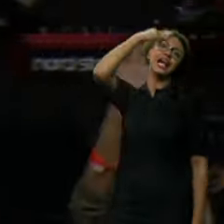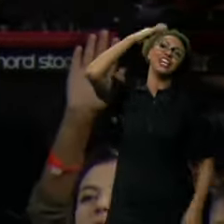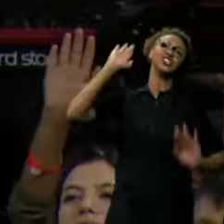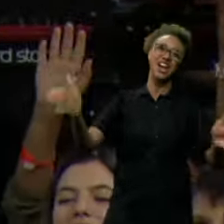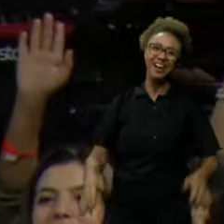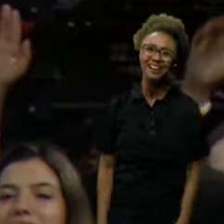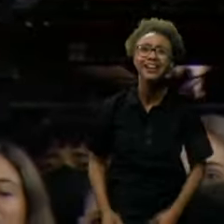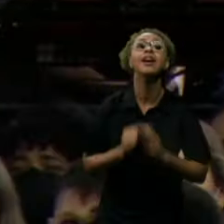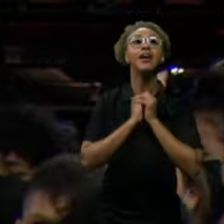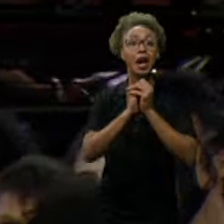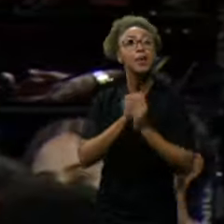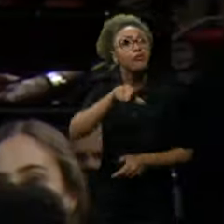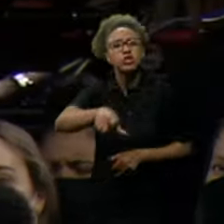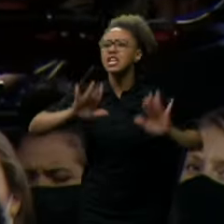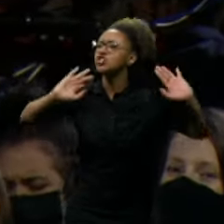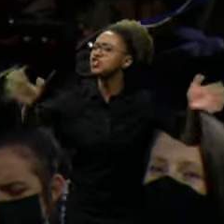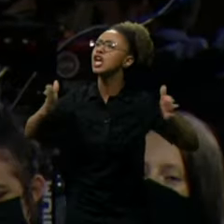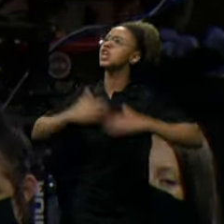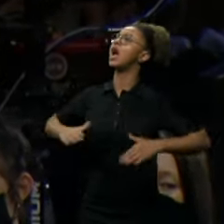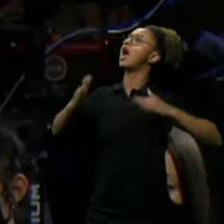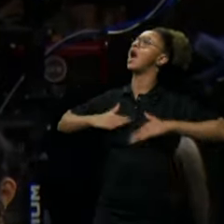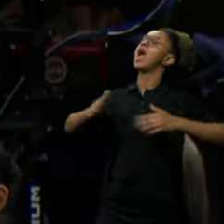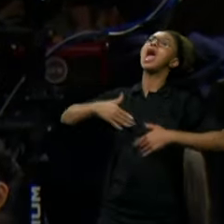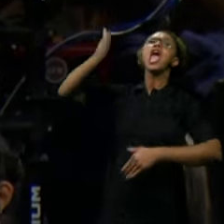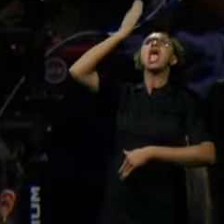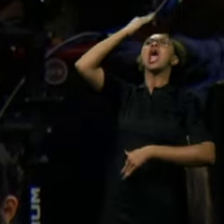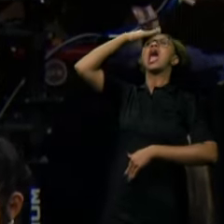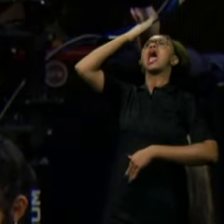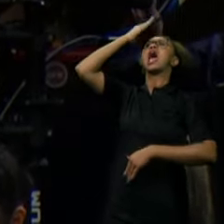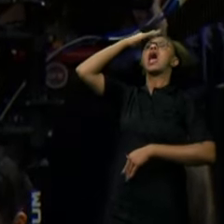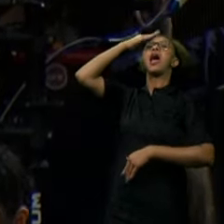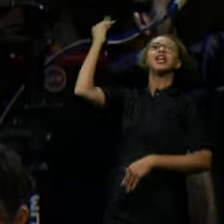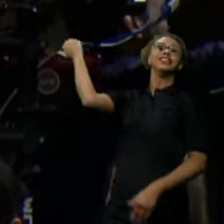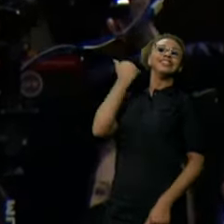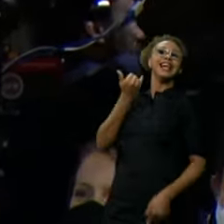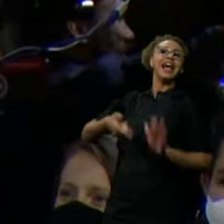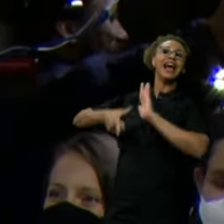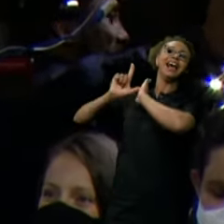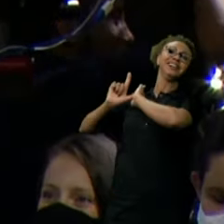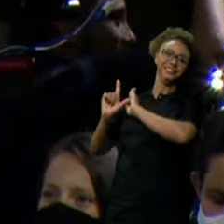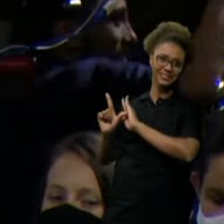você vai estar antecipar a